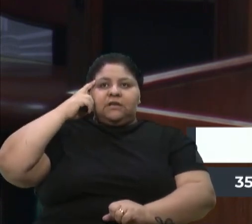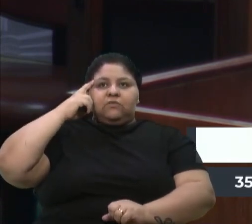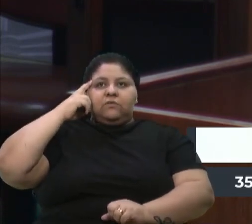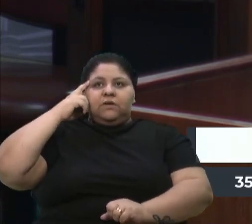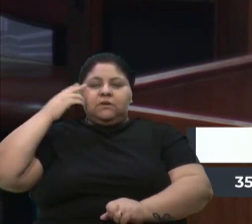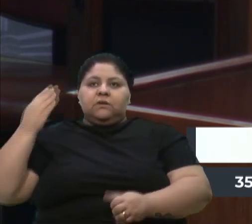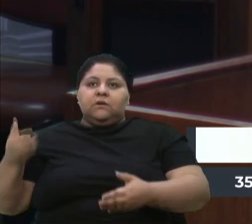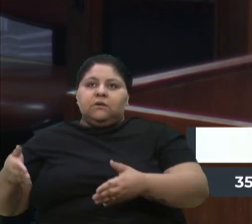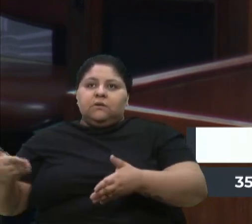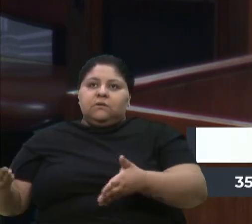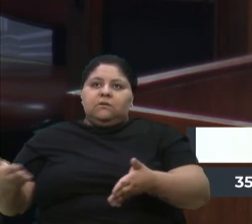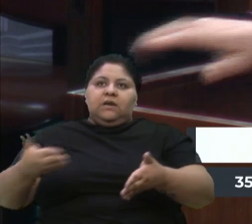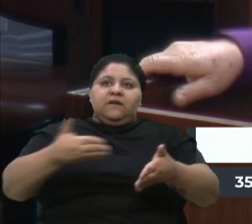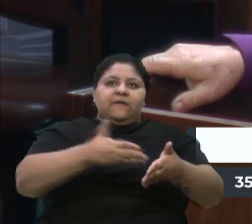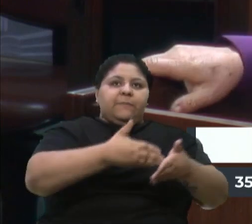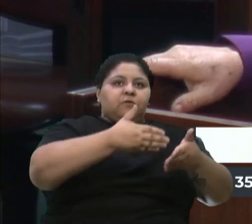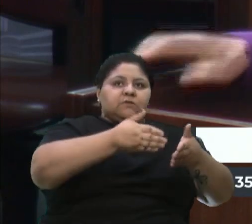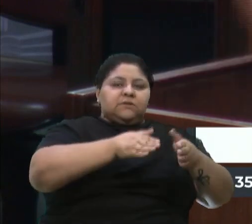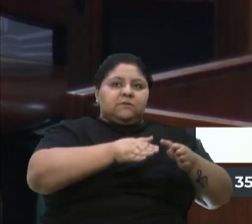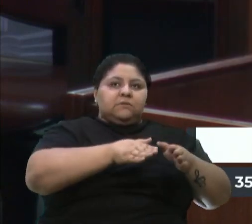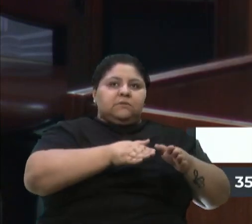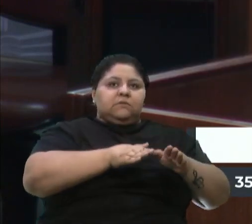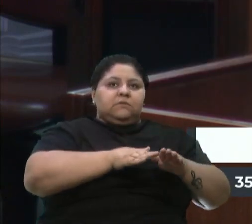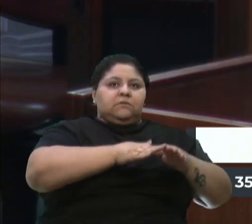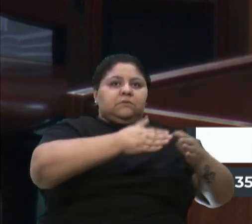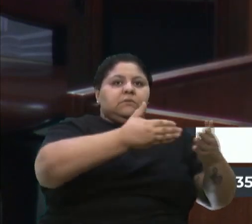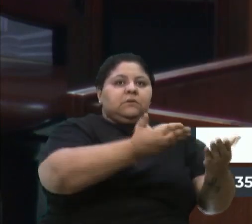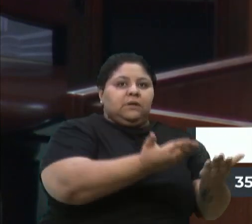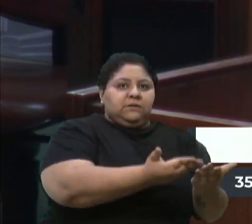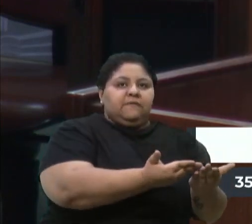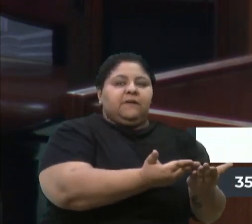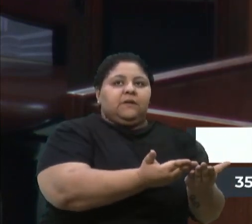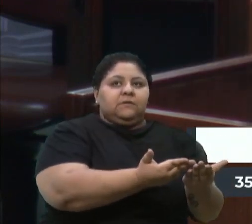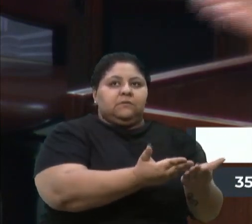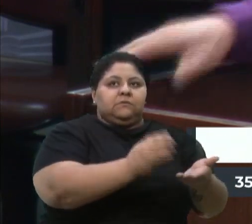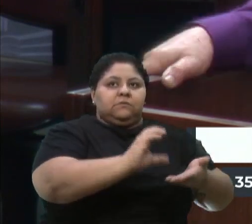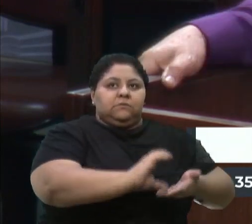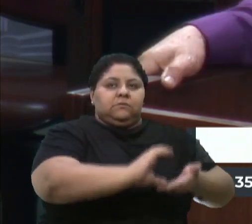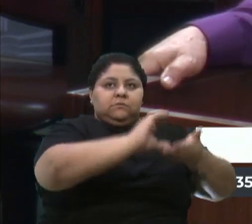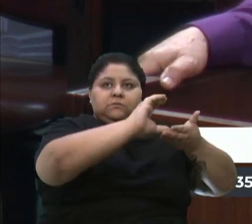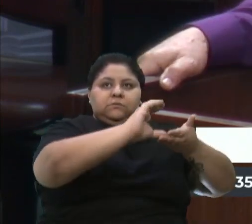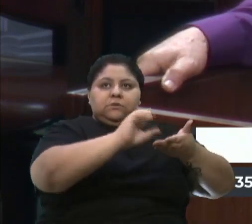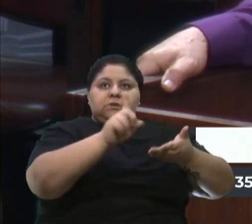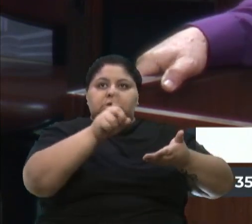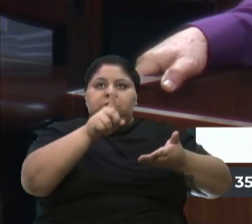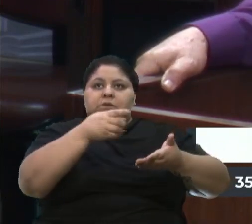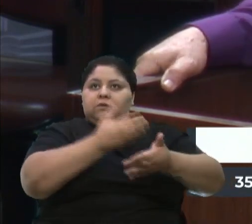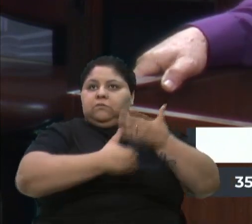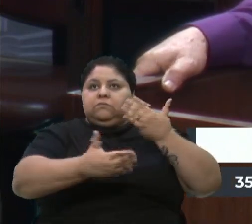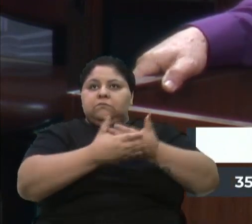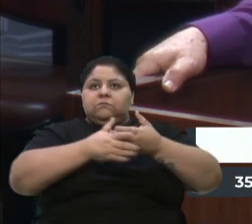até pertinente, mas como fazer isso? Se é para os agricultores, não é para toda a população.